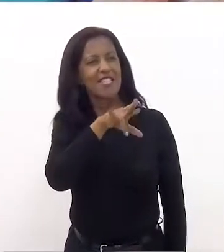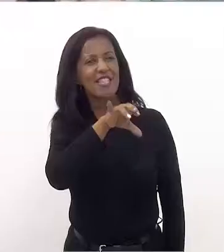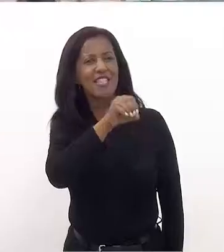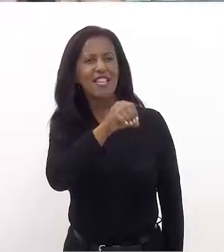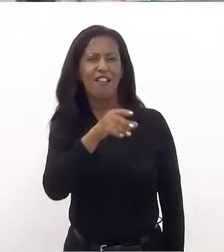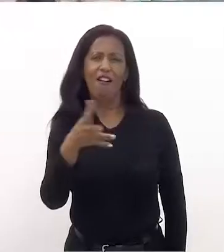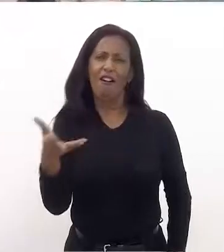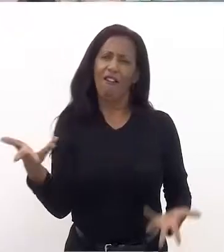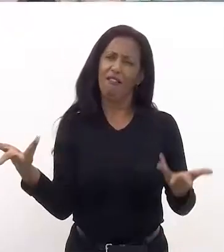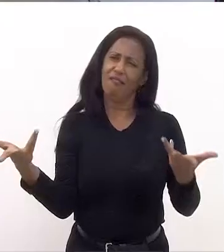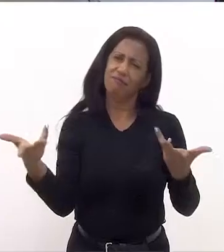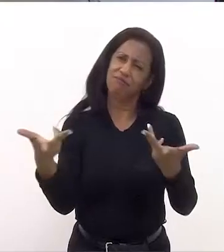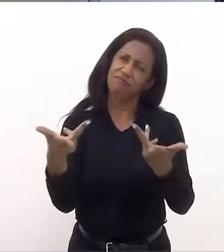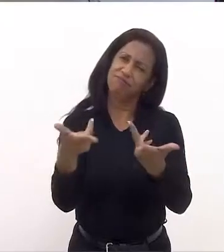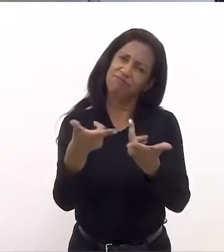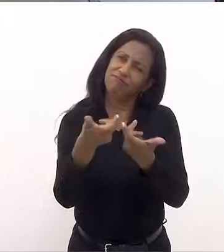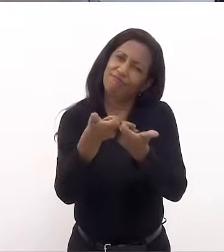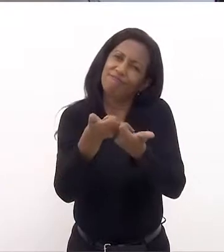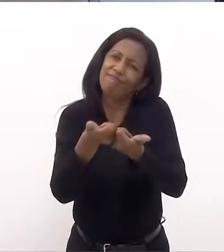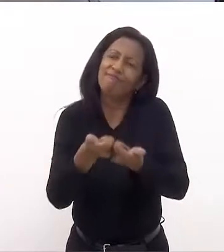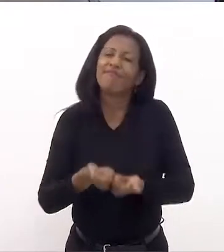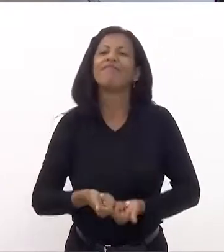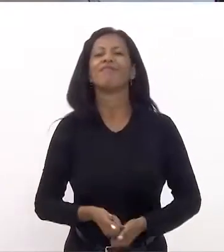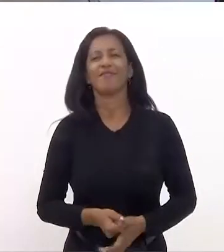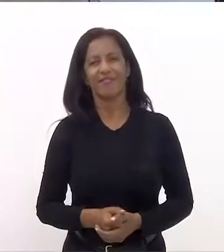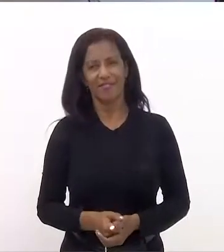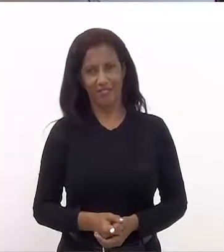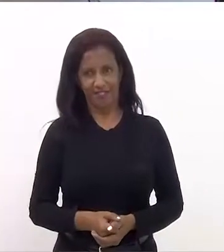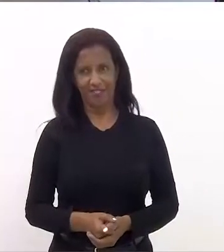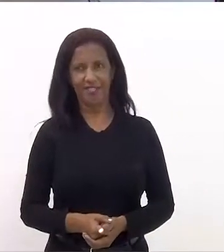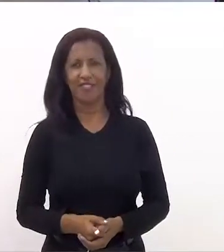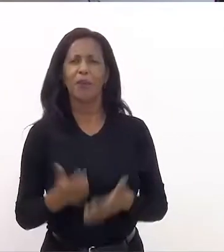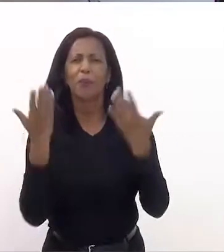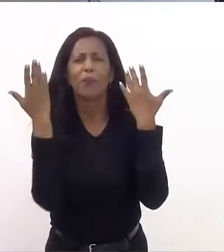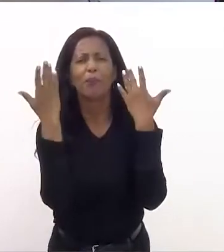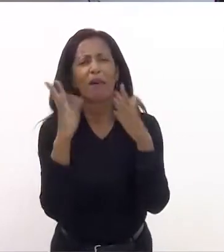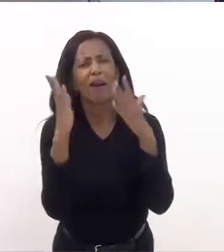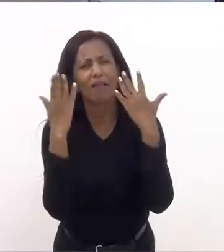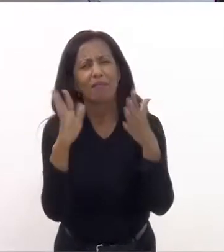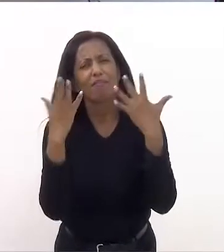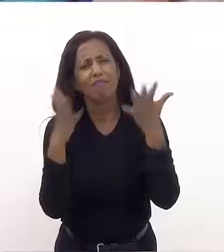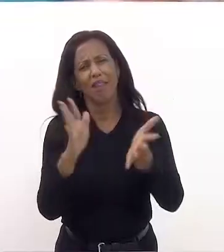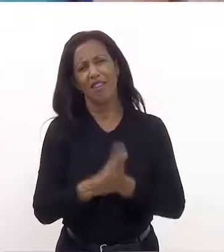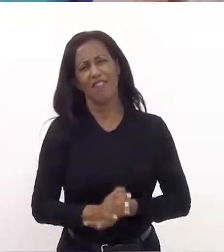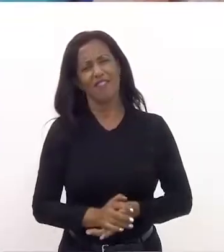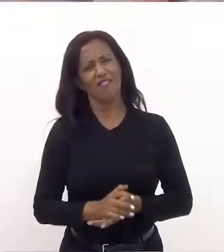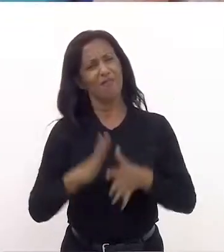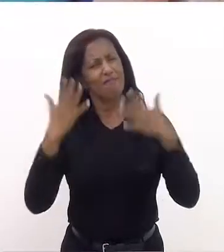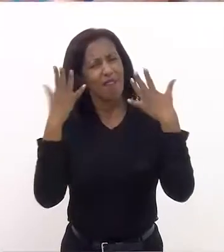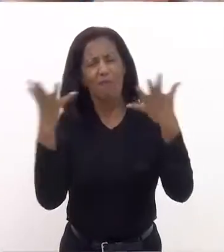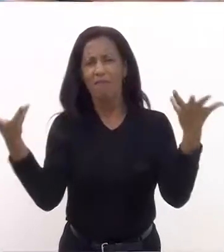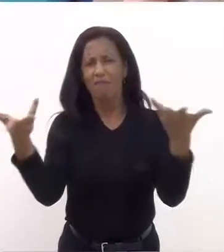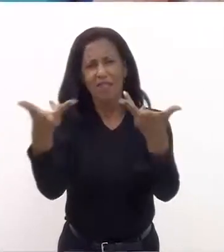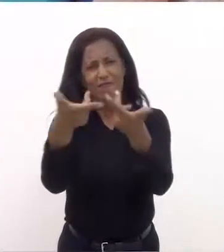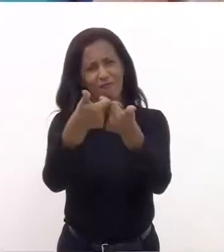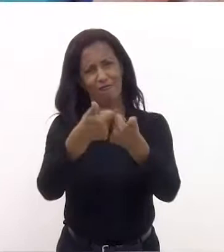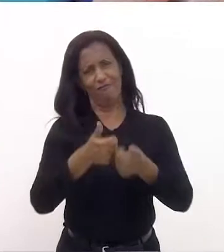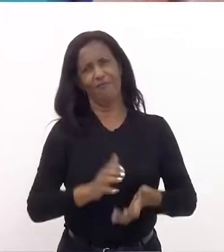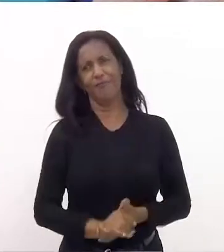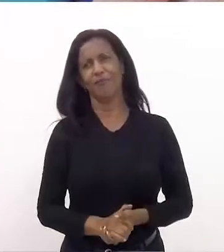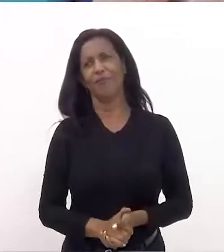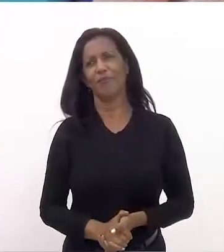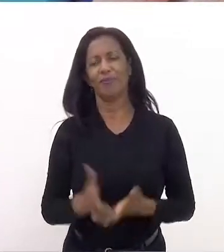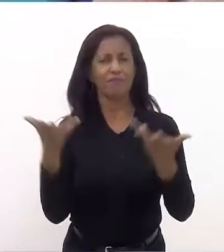coisa linda, que poema lindo. Eu preciso dizer, meu Deus. Parabéns, assim, enfim,